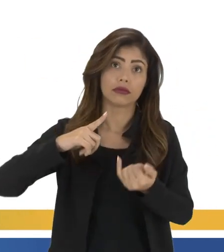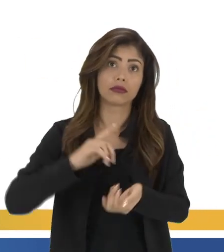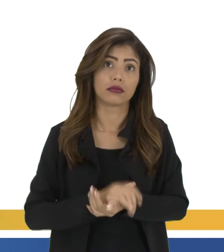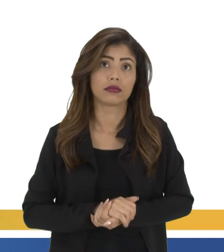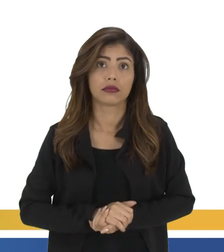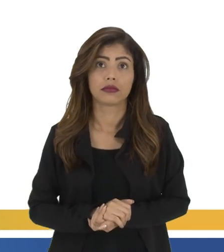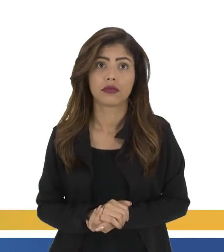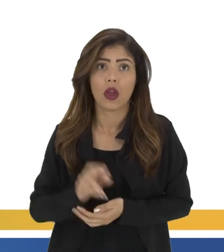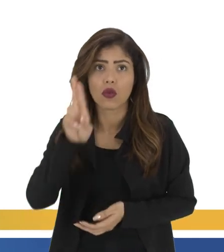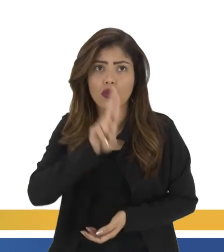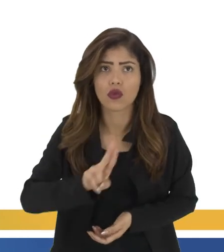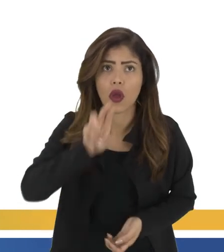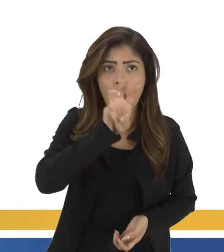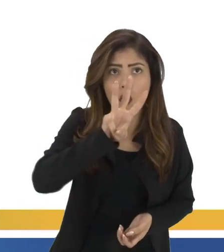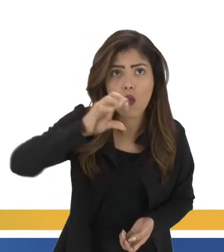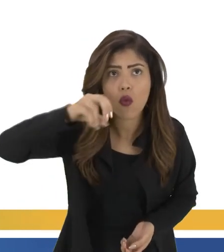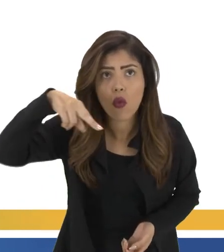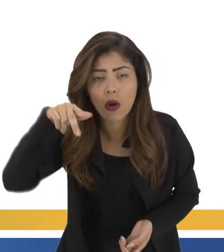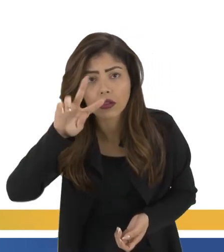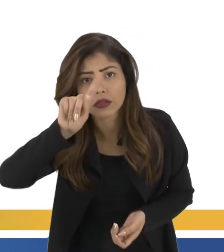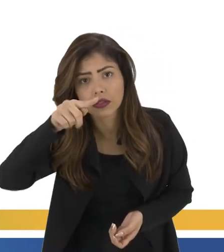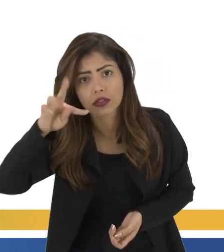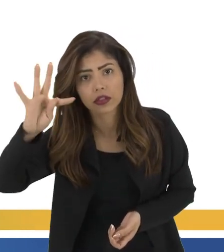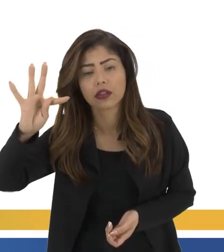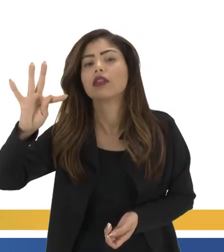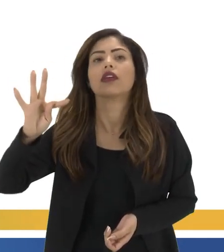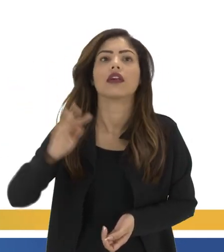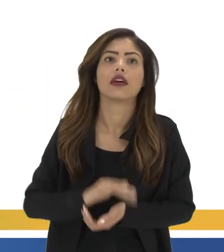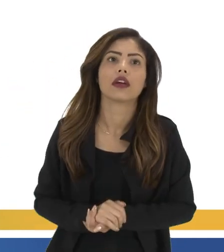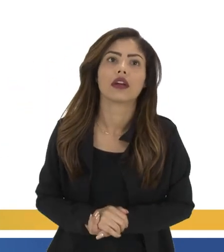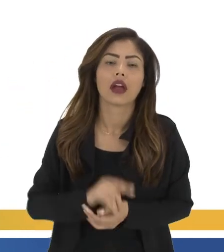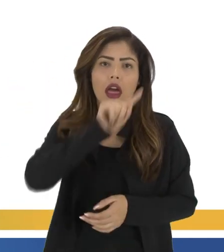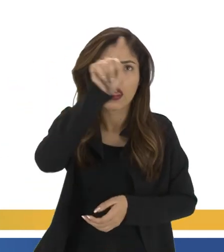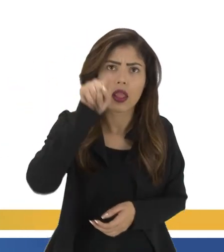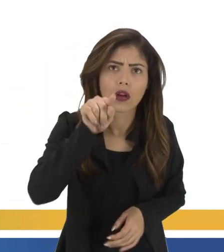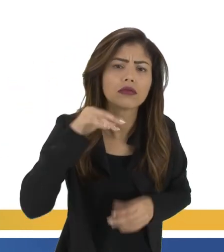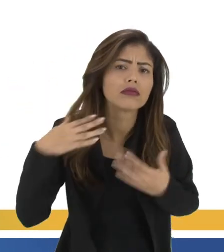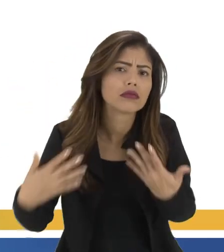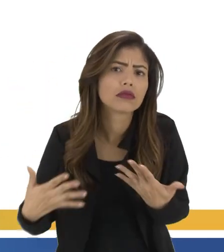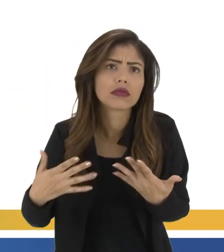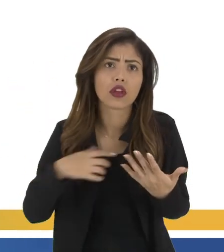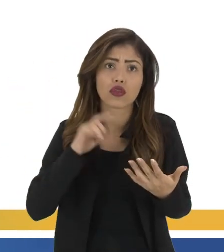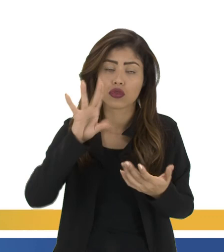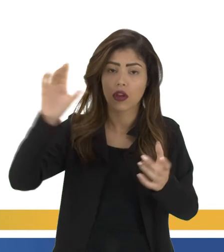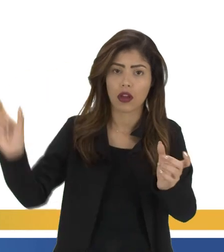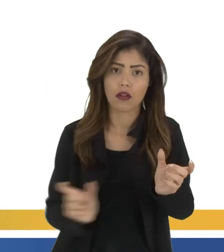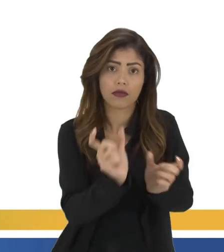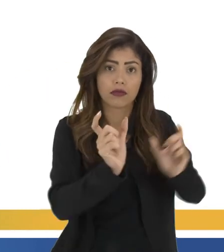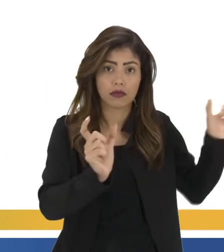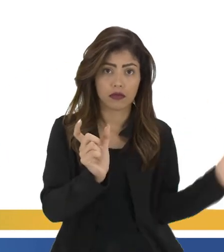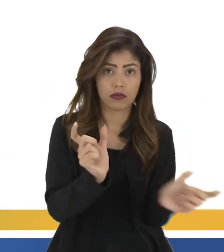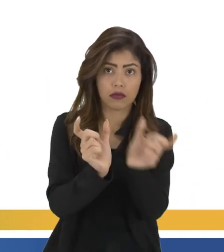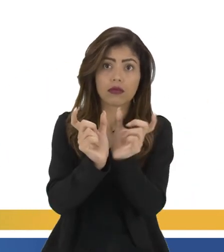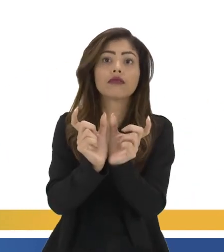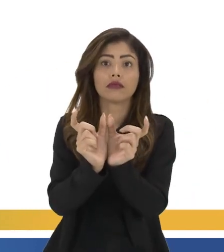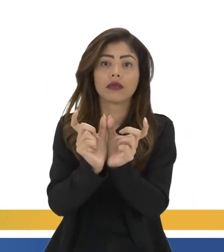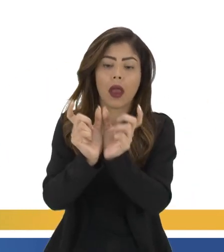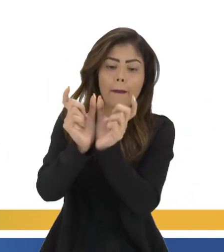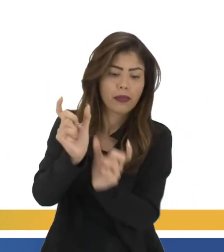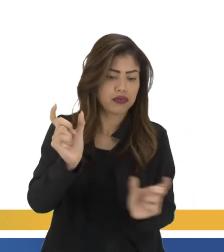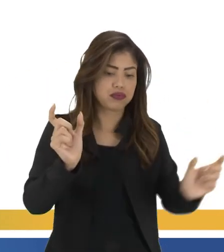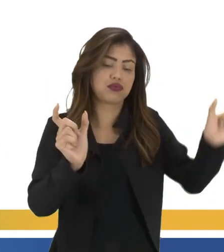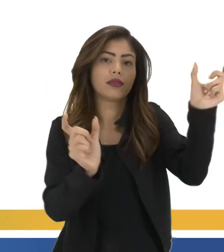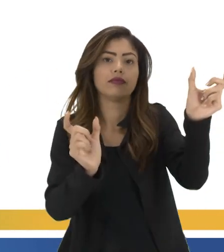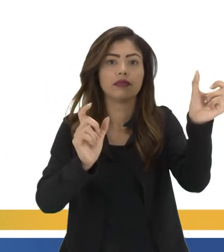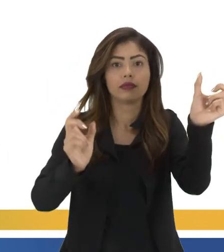be, vejam que eu usei a forma abreviada. E na forma interrogativa, só é colocar o will na frente do sujeito,